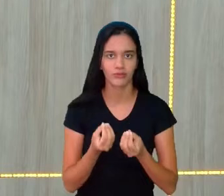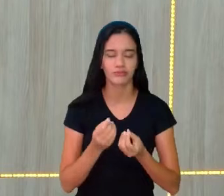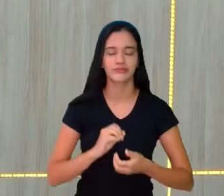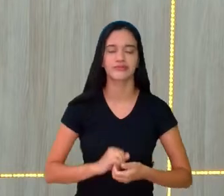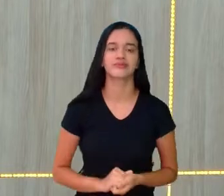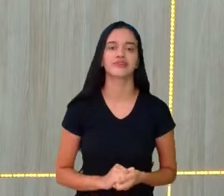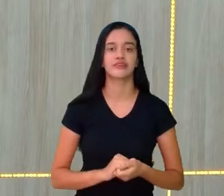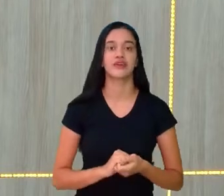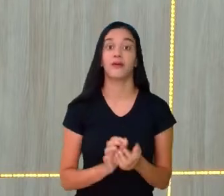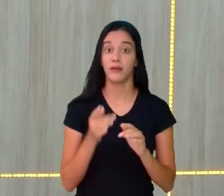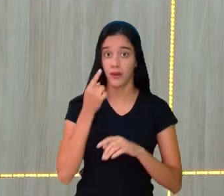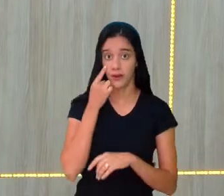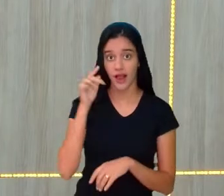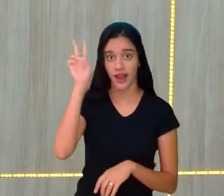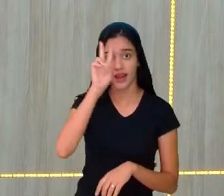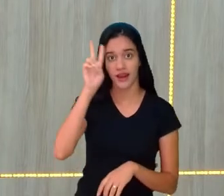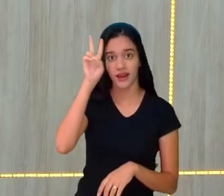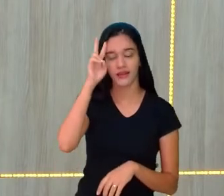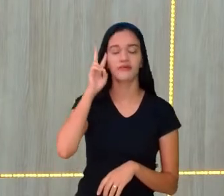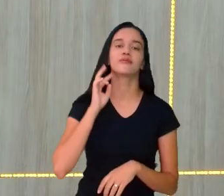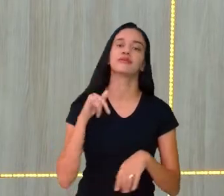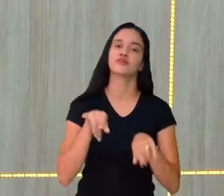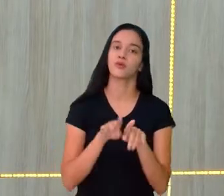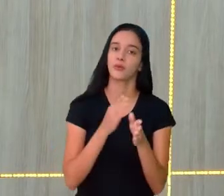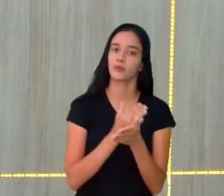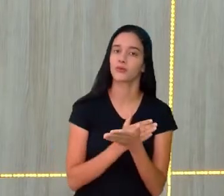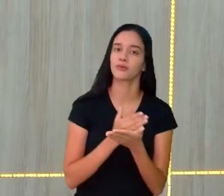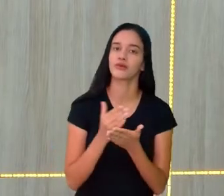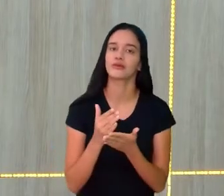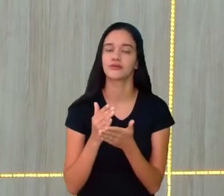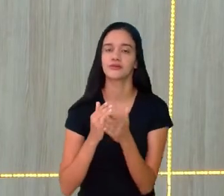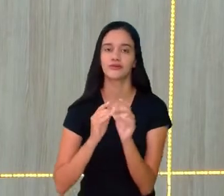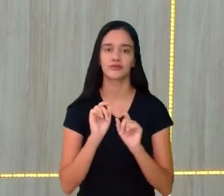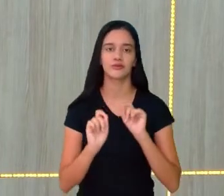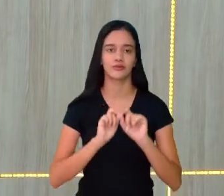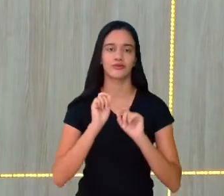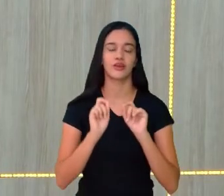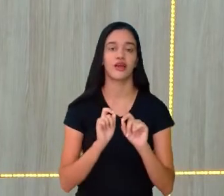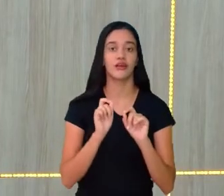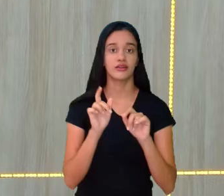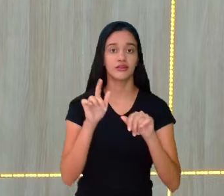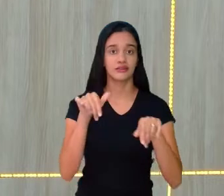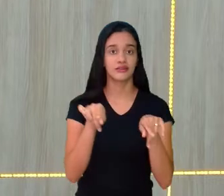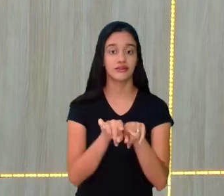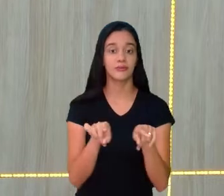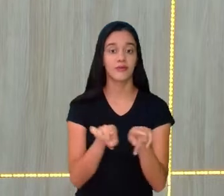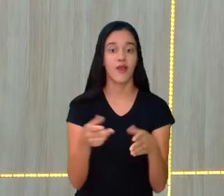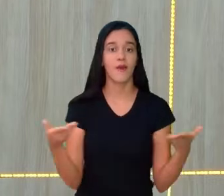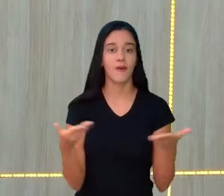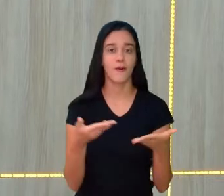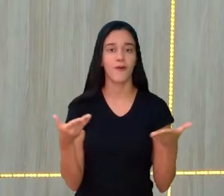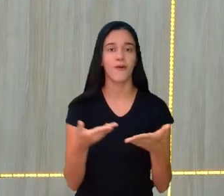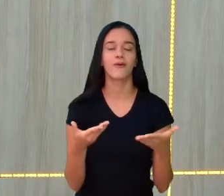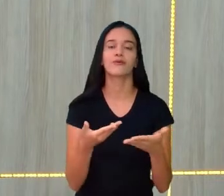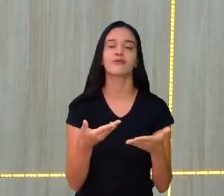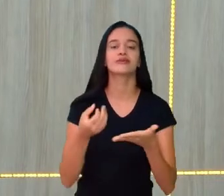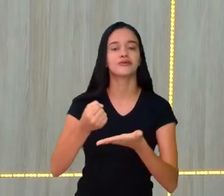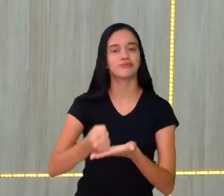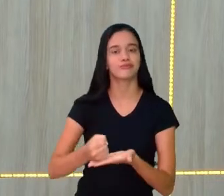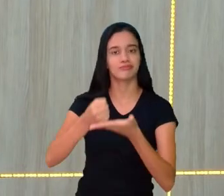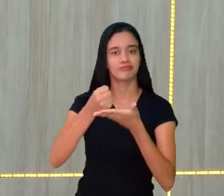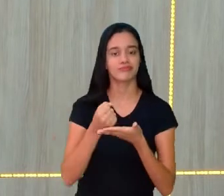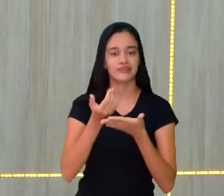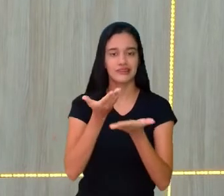isso. Lembrando, já de início, né, que a gente conta hoje para nos